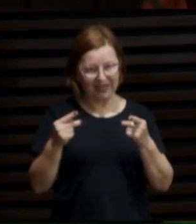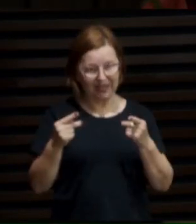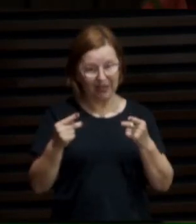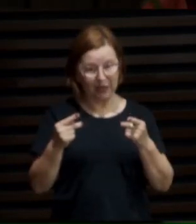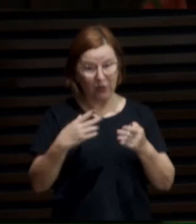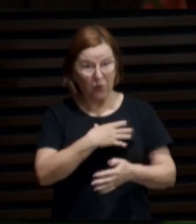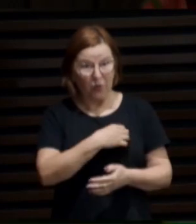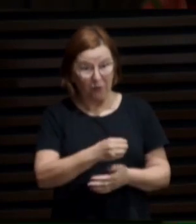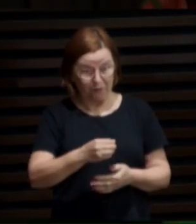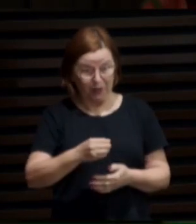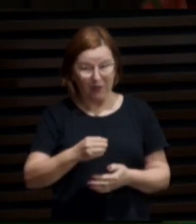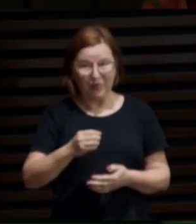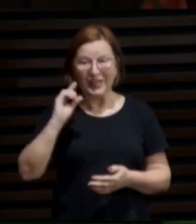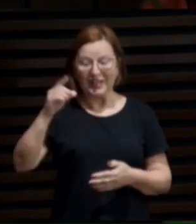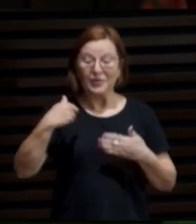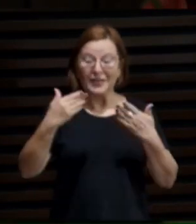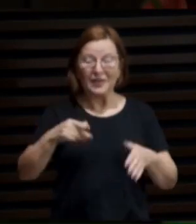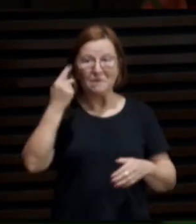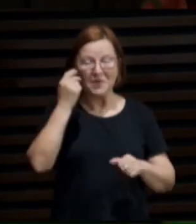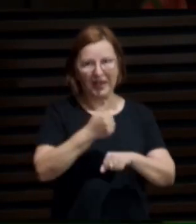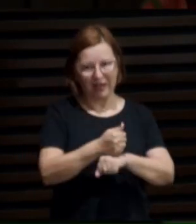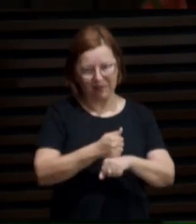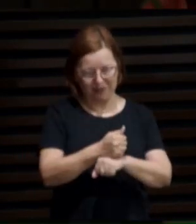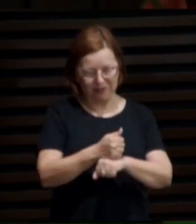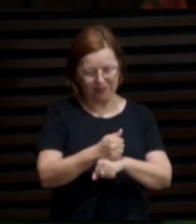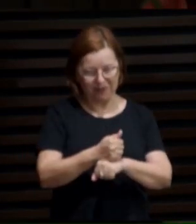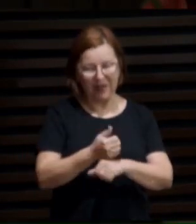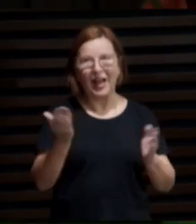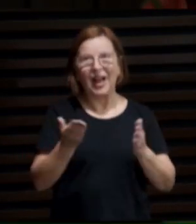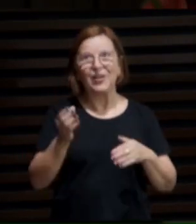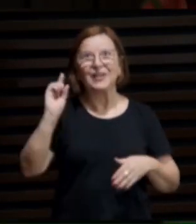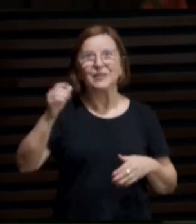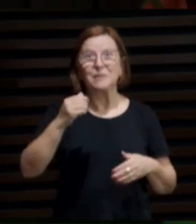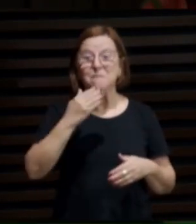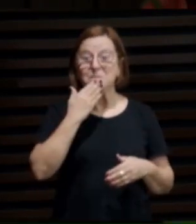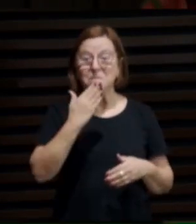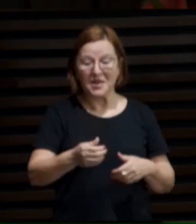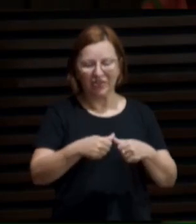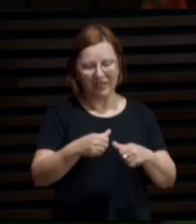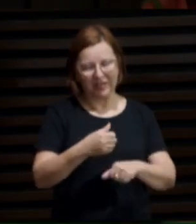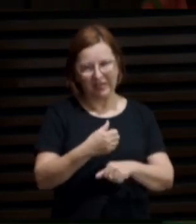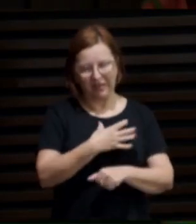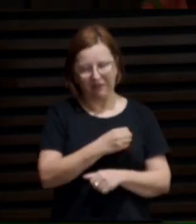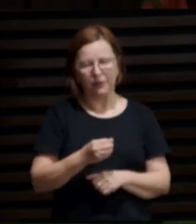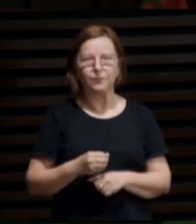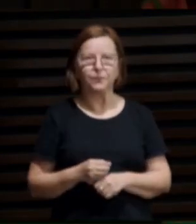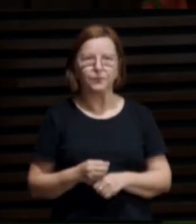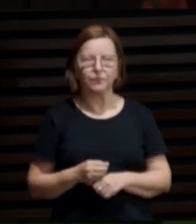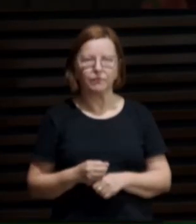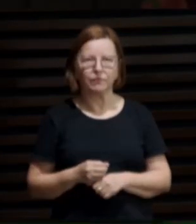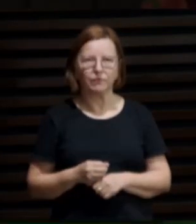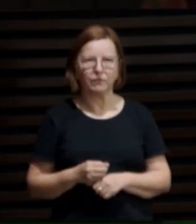Deus cumpriu a sua promessa e deu a ele, Deus agora pede esse filho. O versículo 2, então, Deus diz assim: